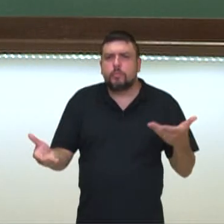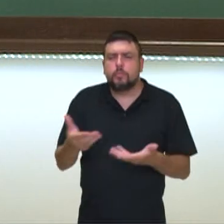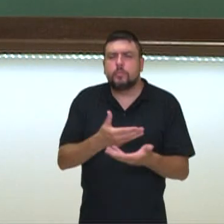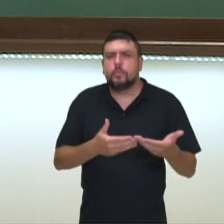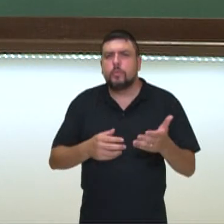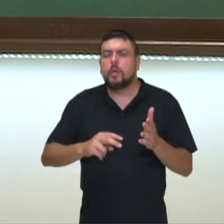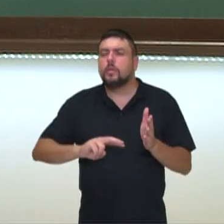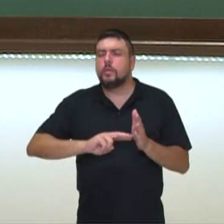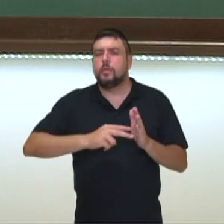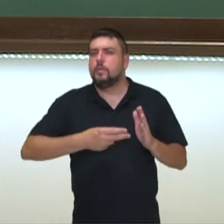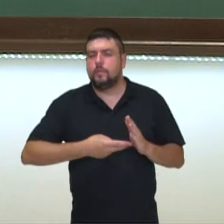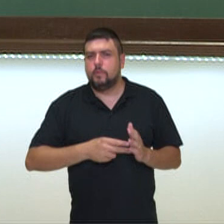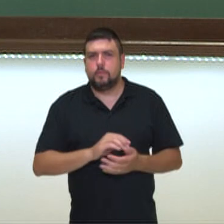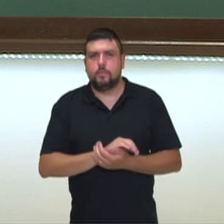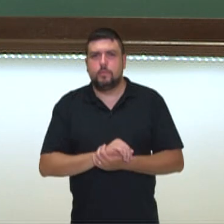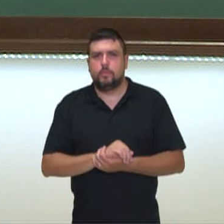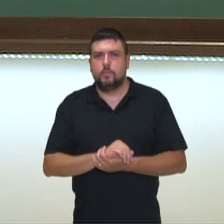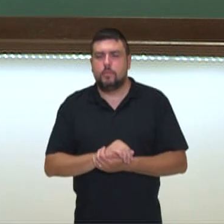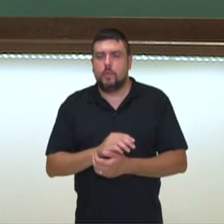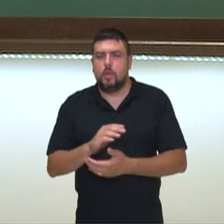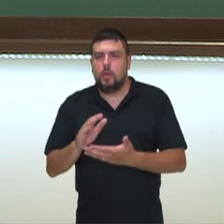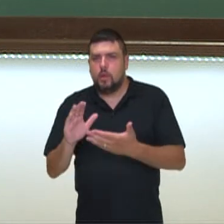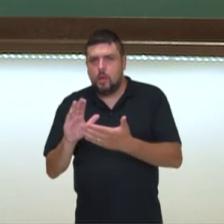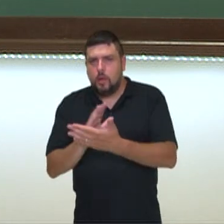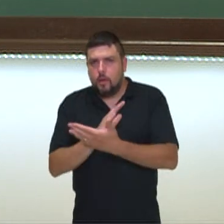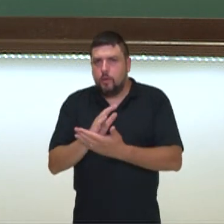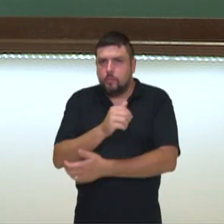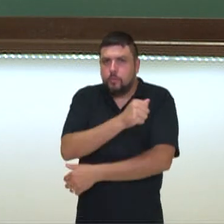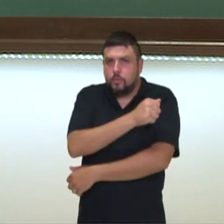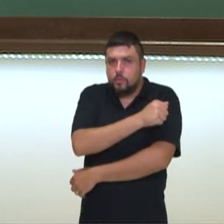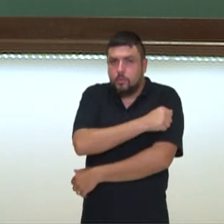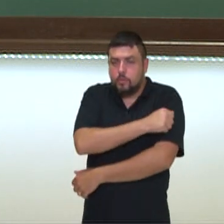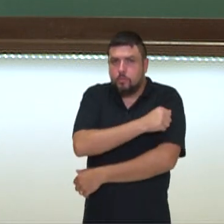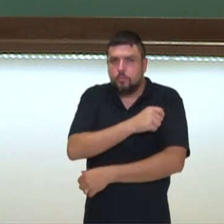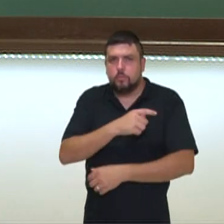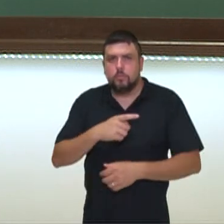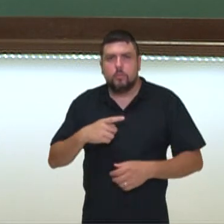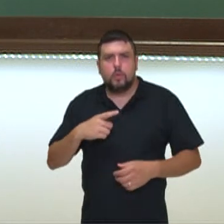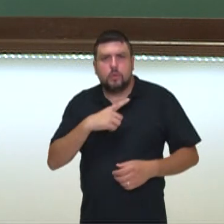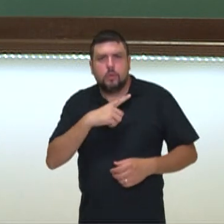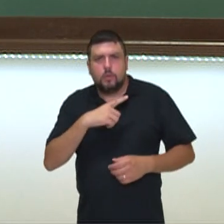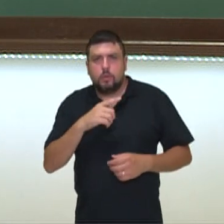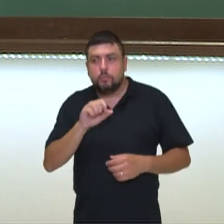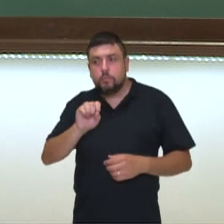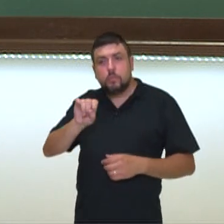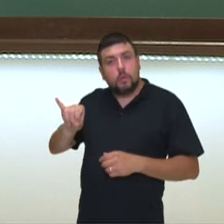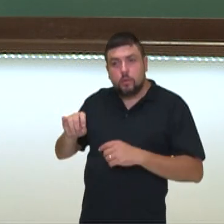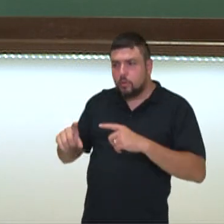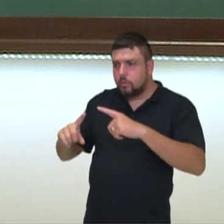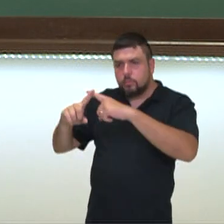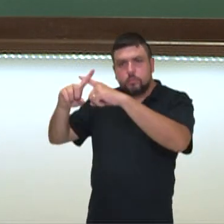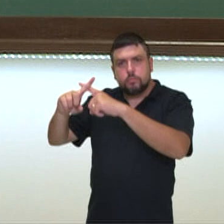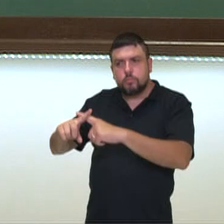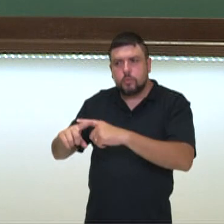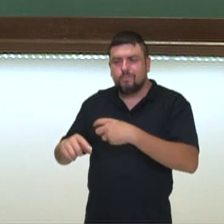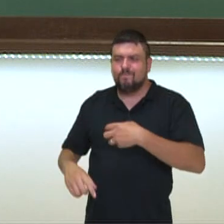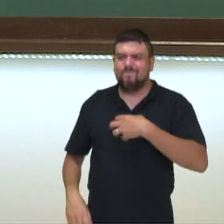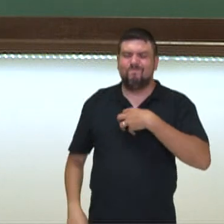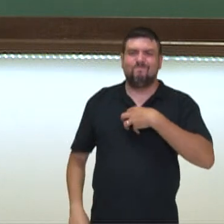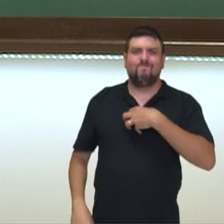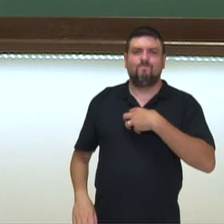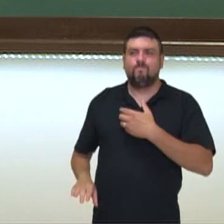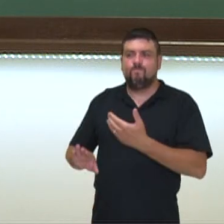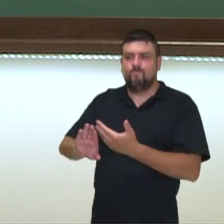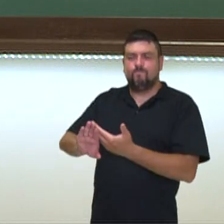as pessoas agem, os alunos, os estudantes agem de maneira diferenciada conforme a situação.